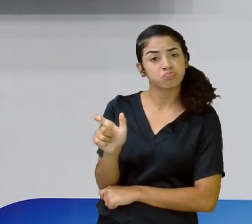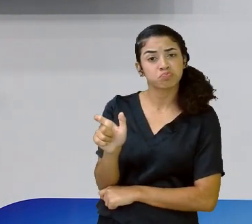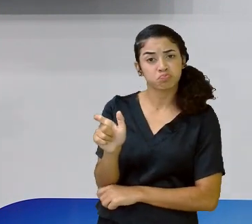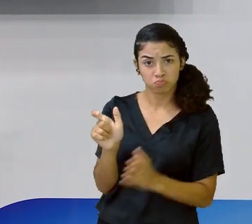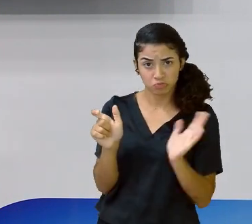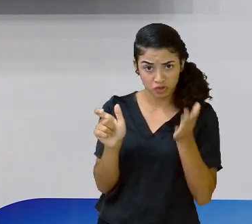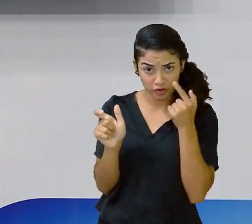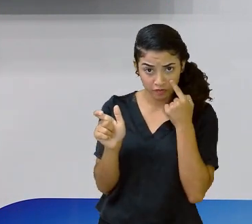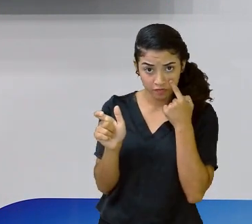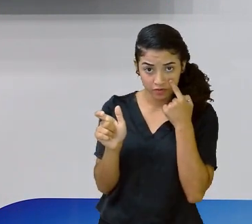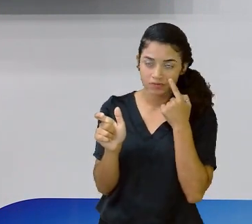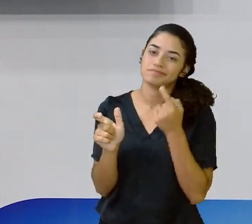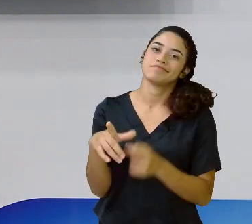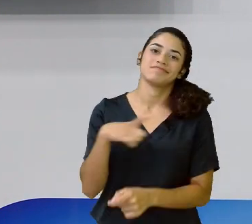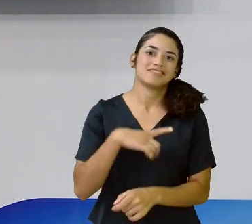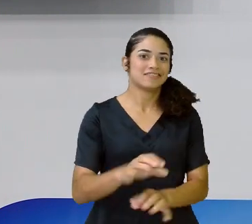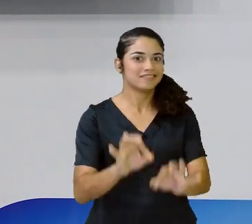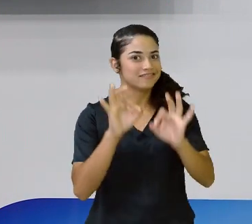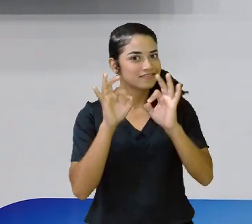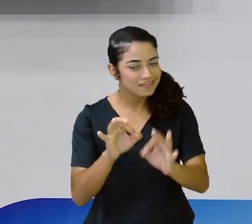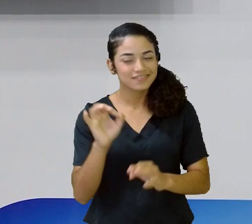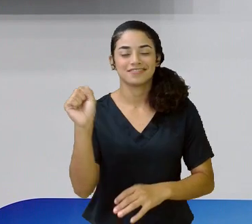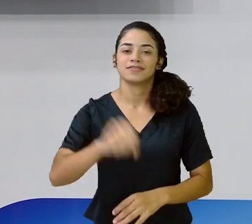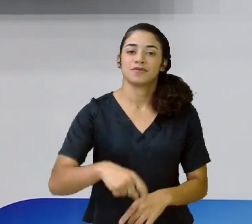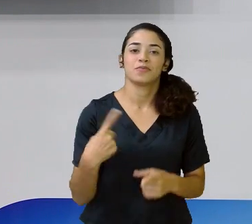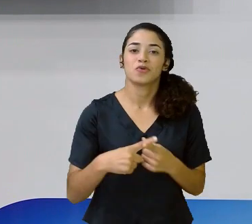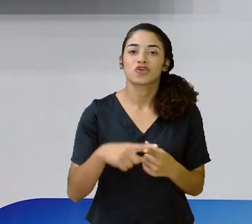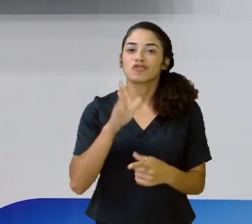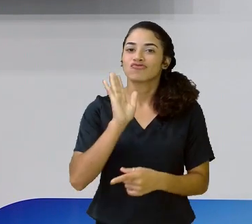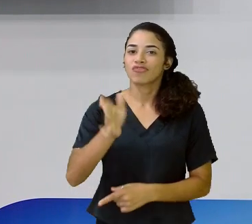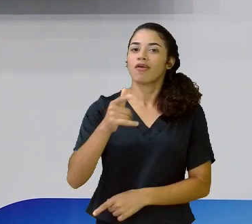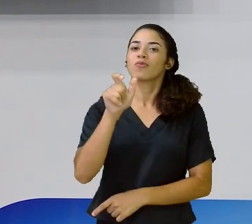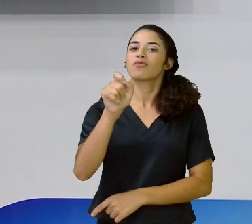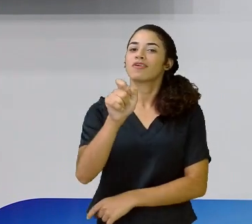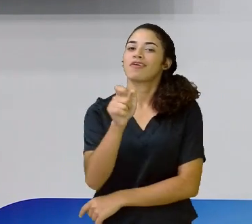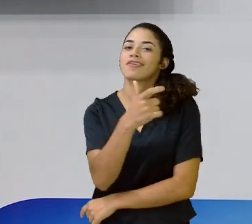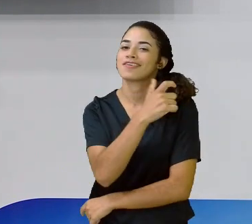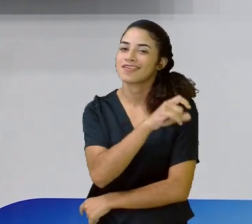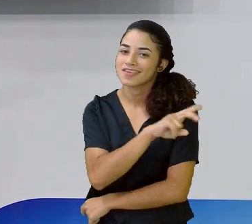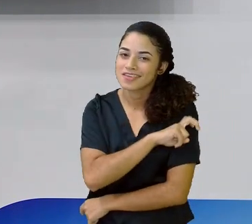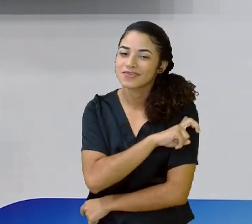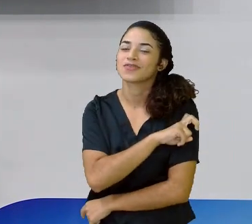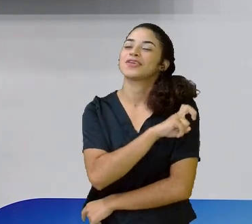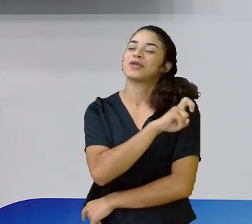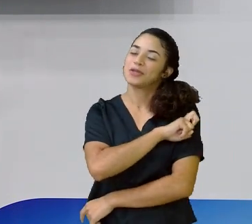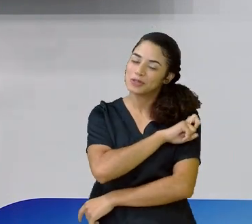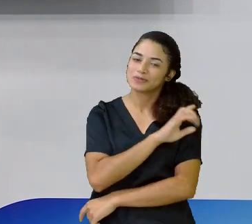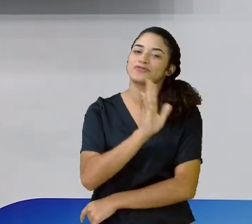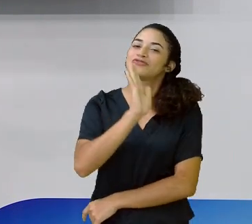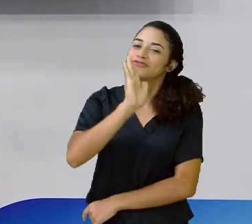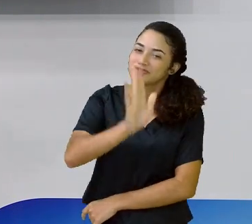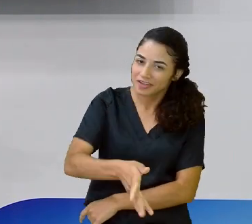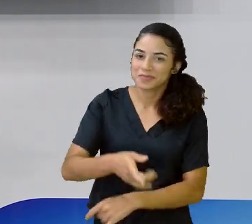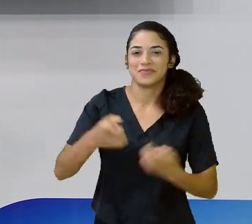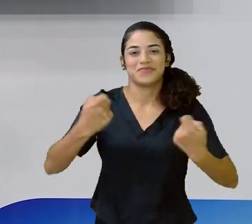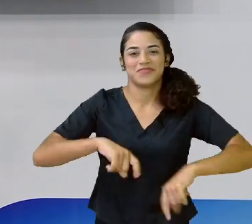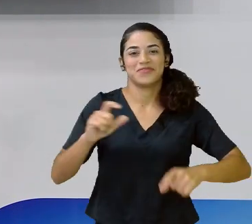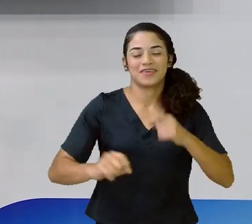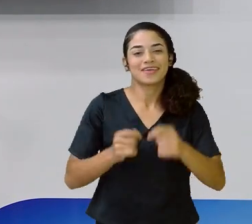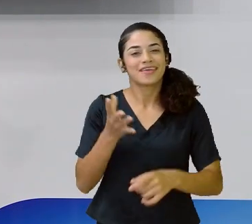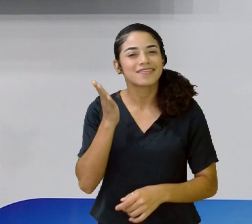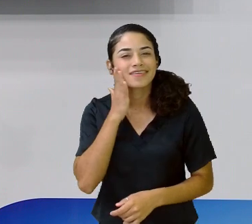biografia? Com toda certeza, professora Sinara, porque eu já sou quinto ano e quinto ano já tem que ter escutado ou,